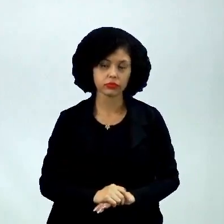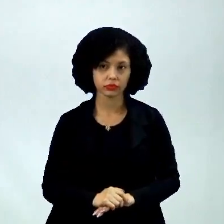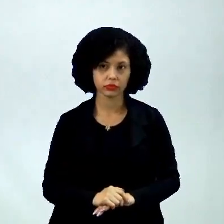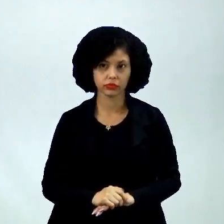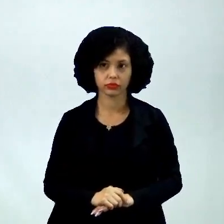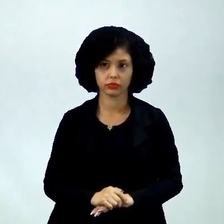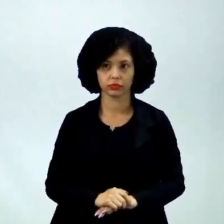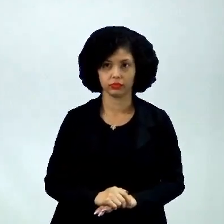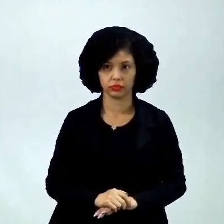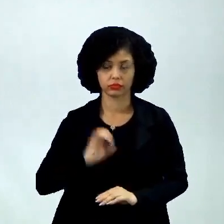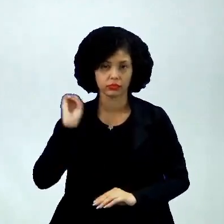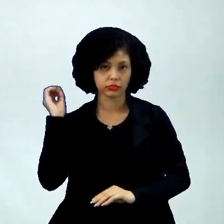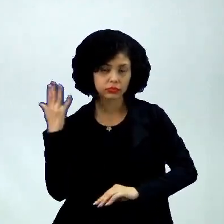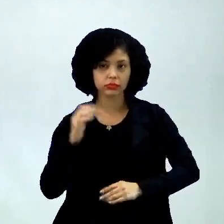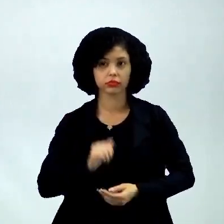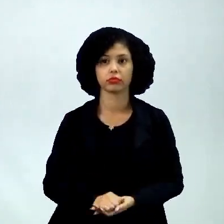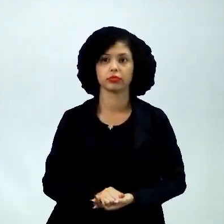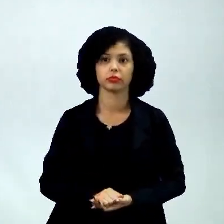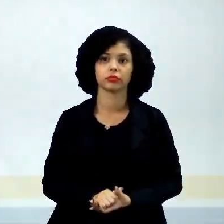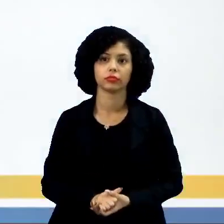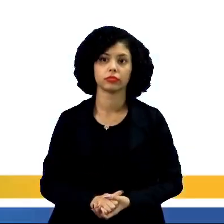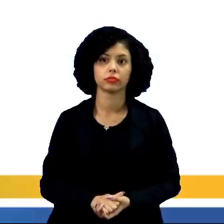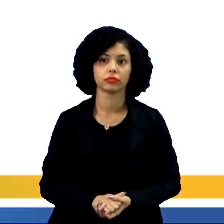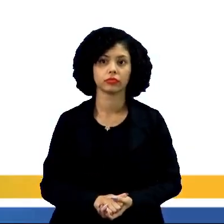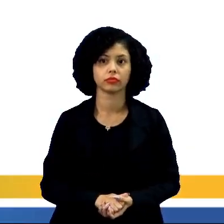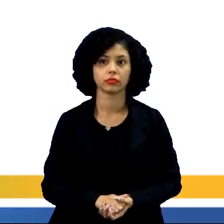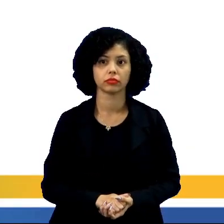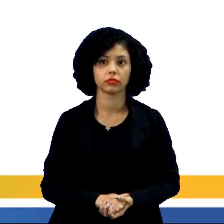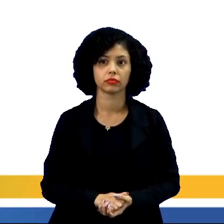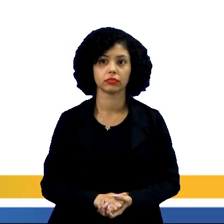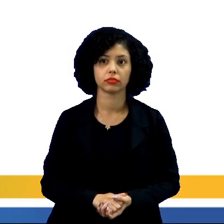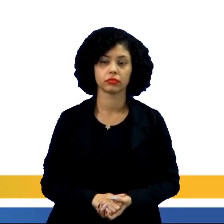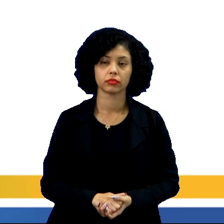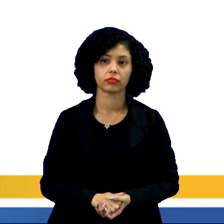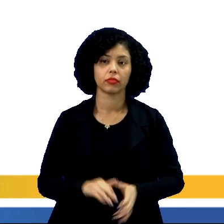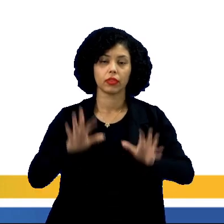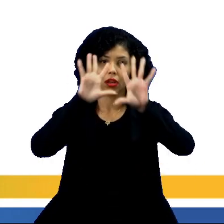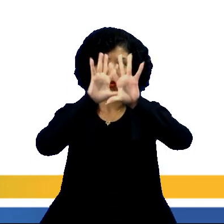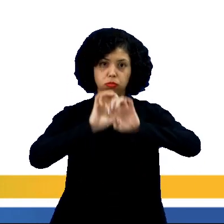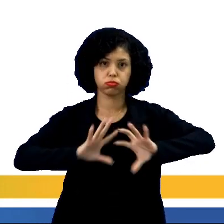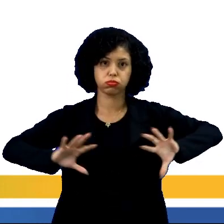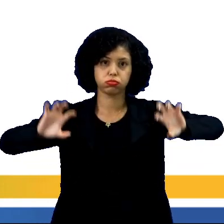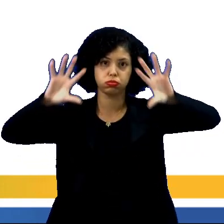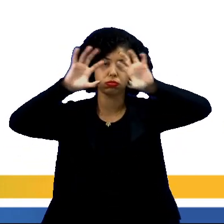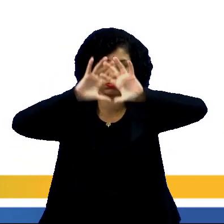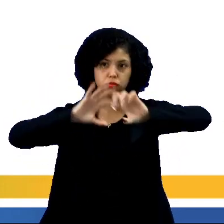Quando chove, está ocorrendo a precipitação. Temos também a